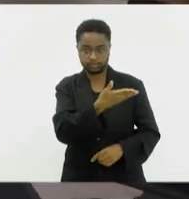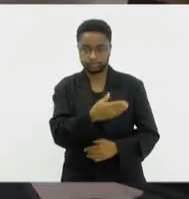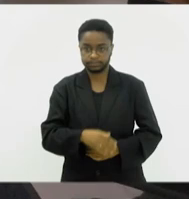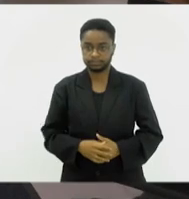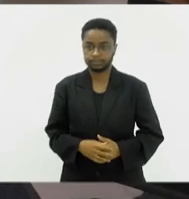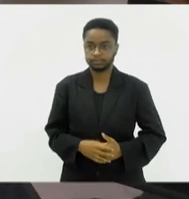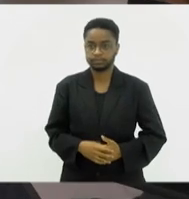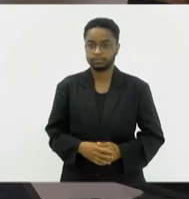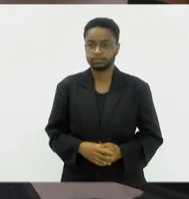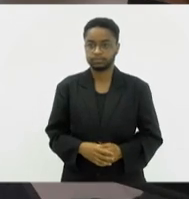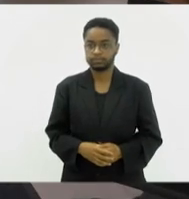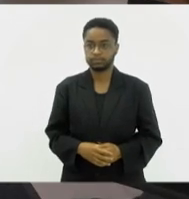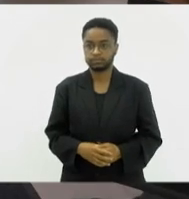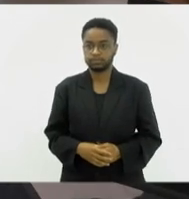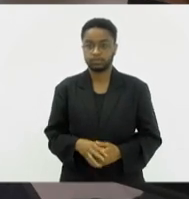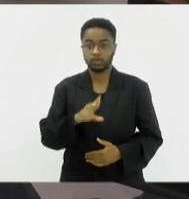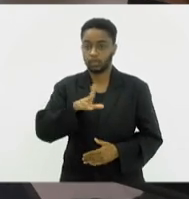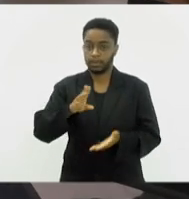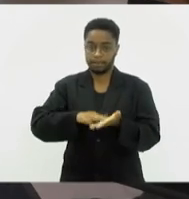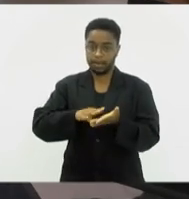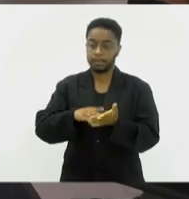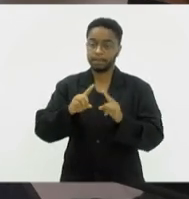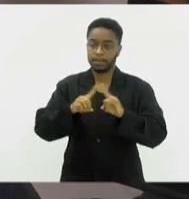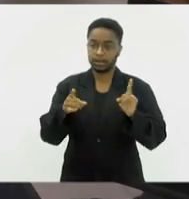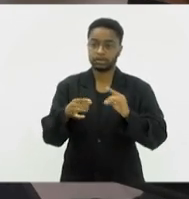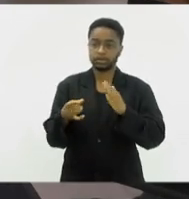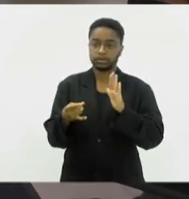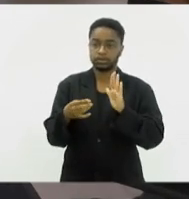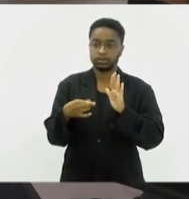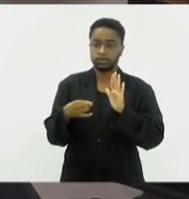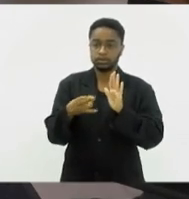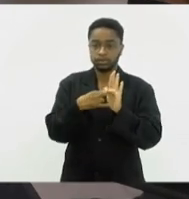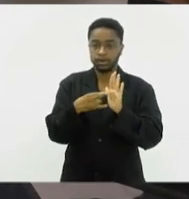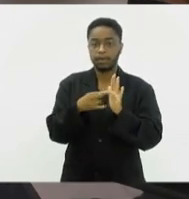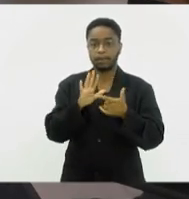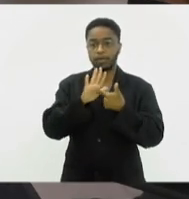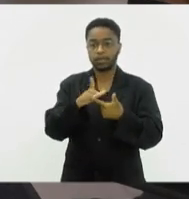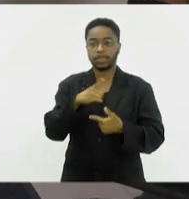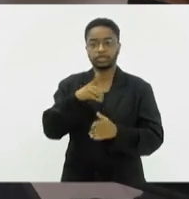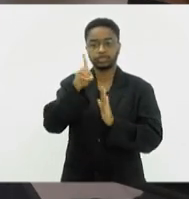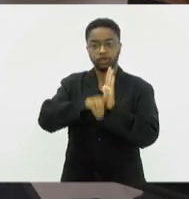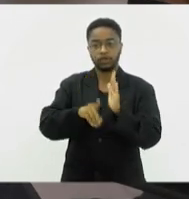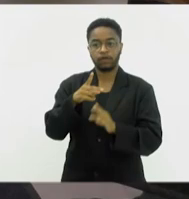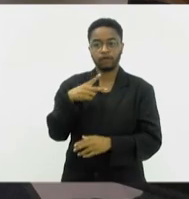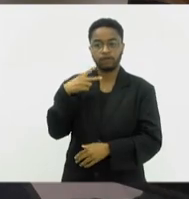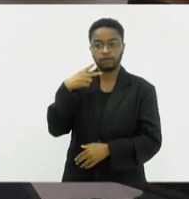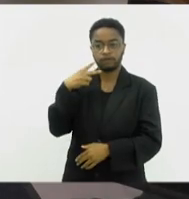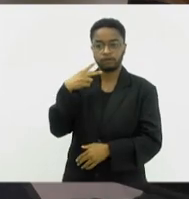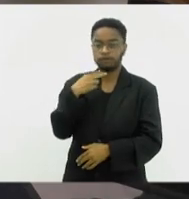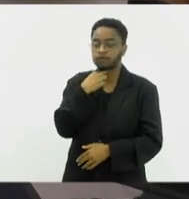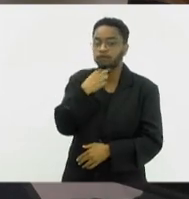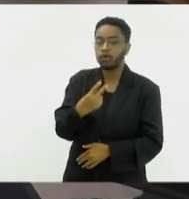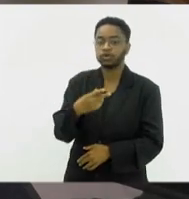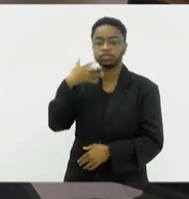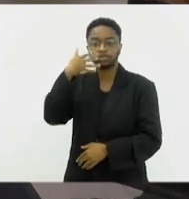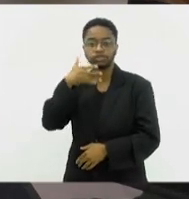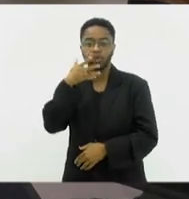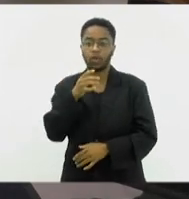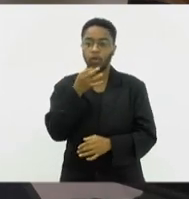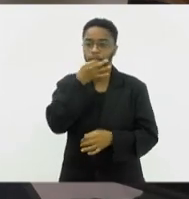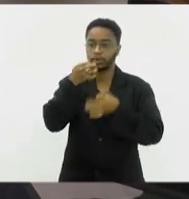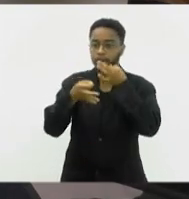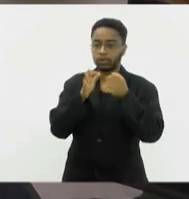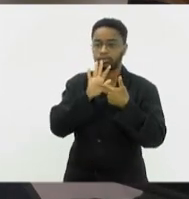Ela é membro? Não é membro da comissão, mas pelo regimento tem direito à voz, fala, opinião e tudo mais. Então,